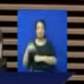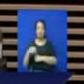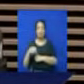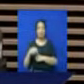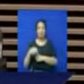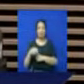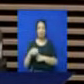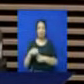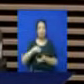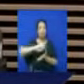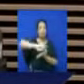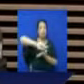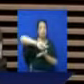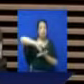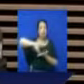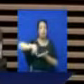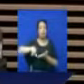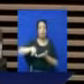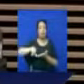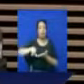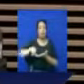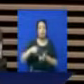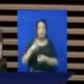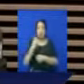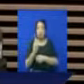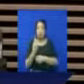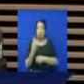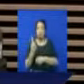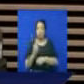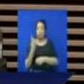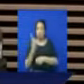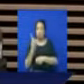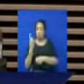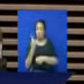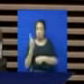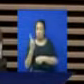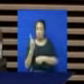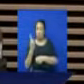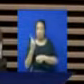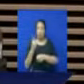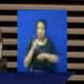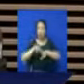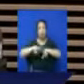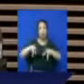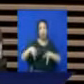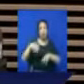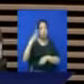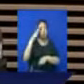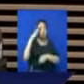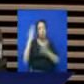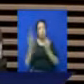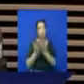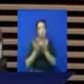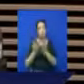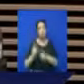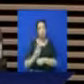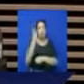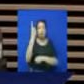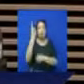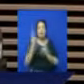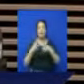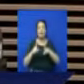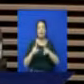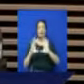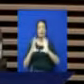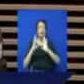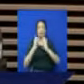a diversidade na unidade. Somos diferentes na forma de interpretar a Bíblia, mas há uma unidade, porque todos convergimos